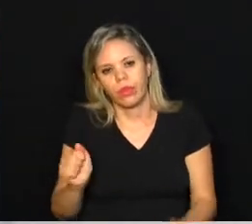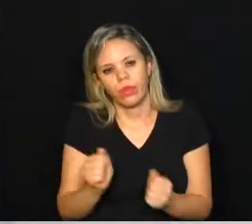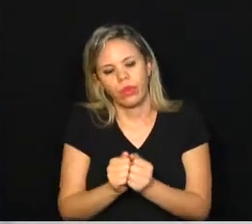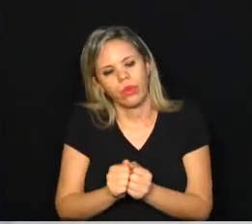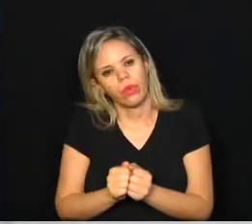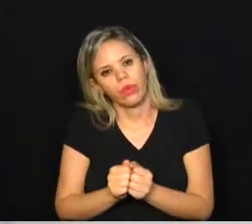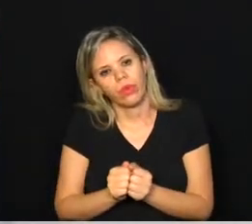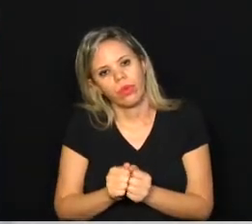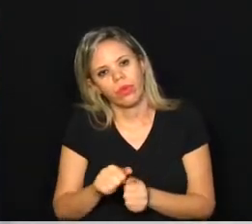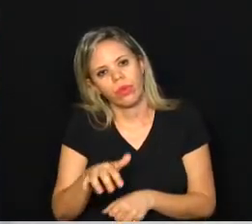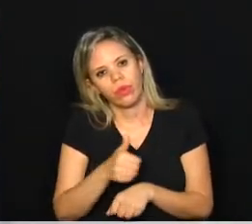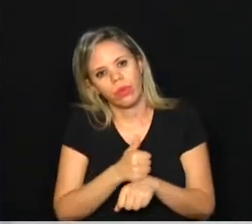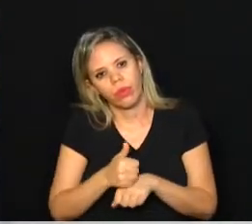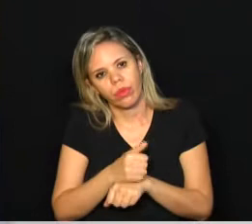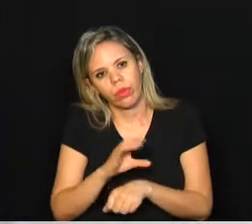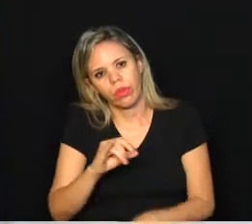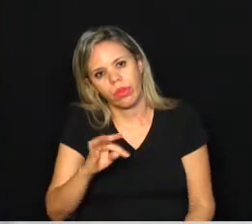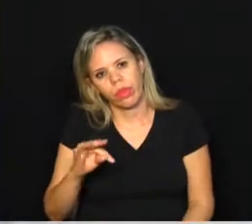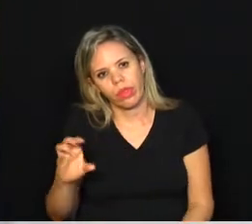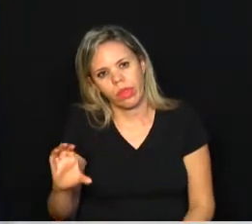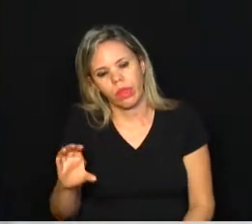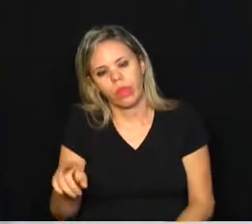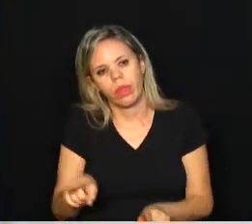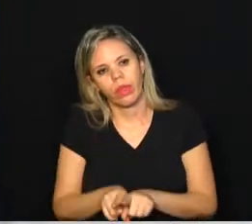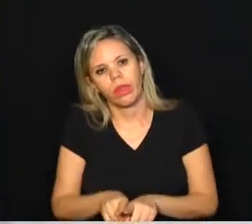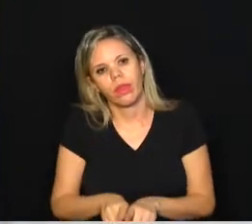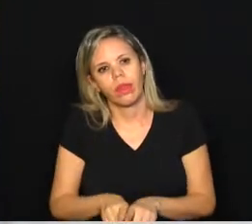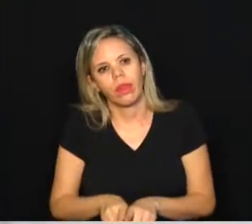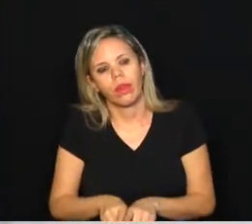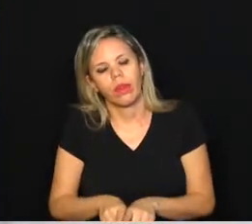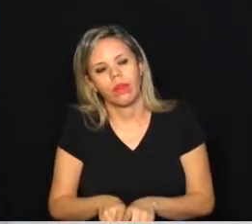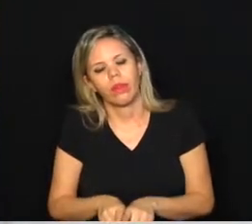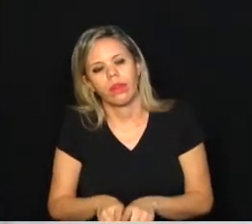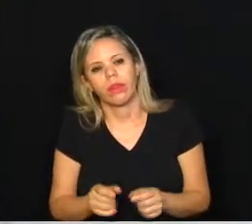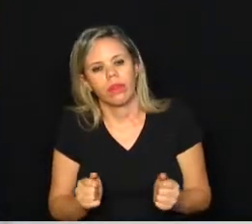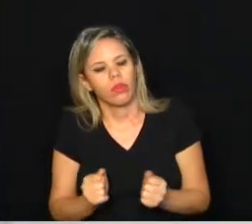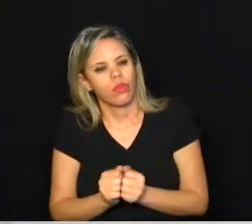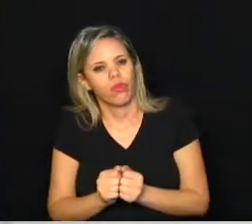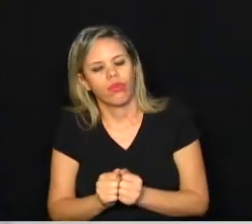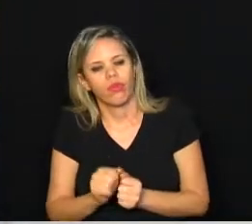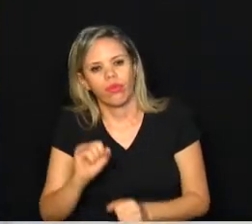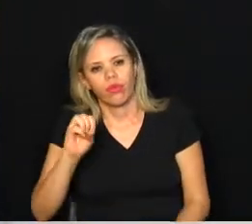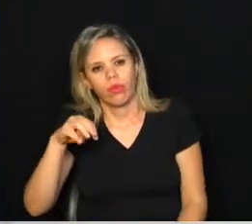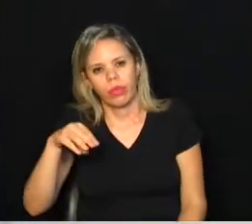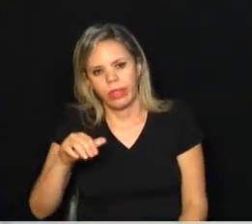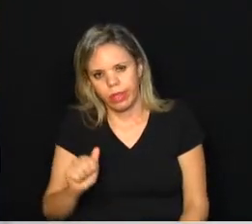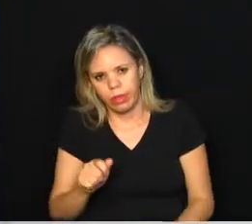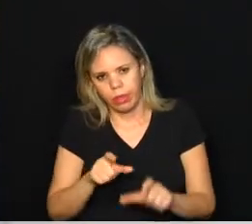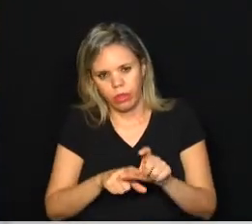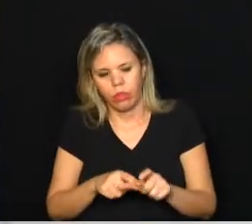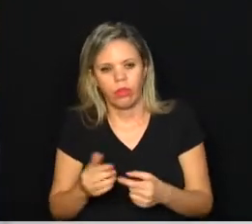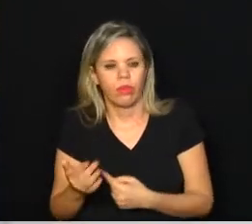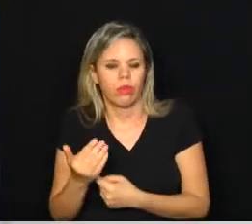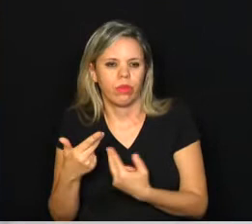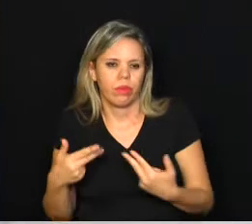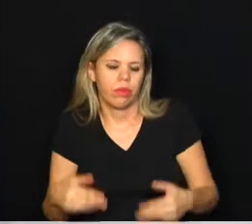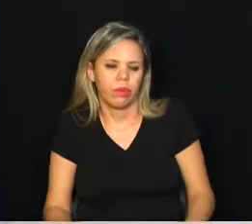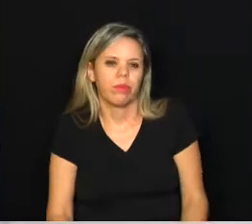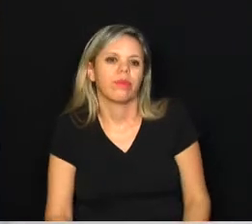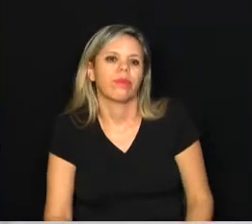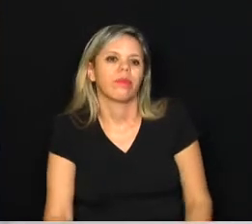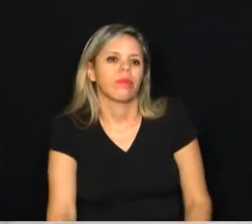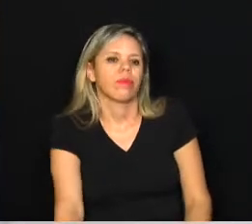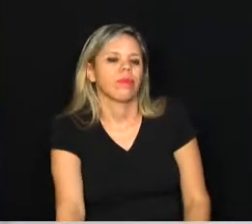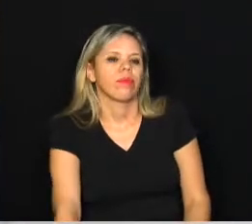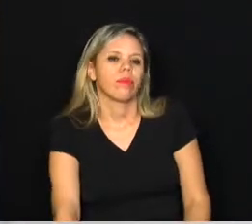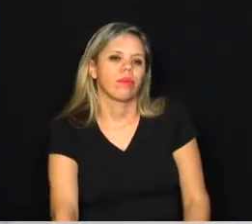Inclusive as áreas da Ciatec também estão no guarda-chuva da IMA, né? O Polo Ciatec 2,